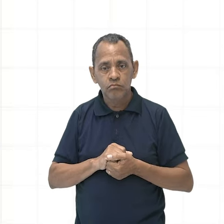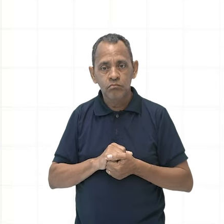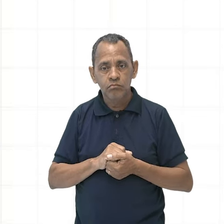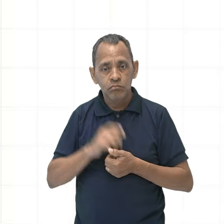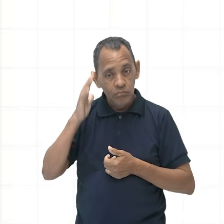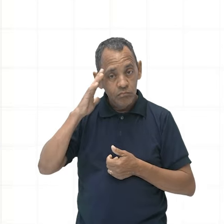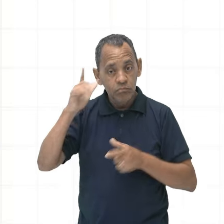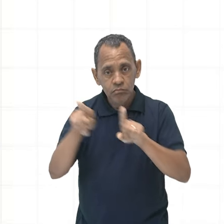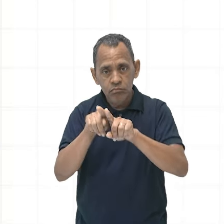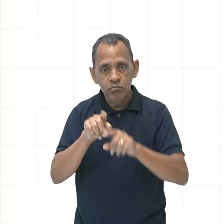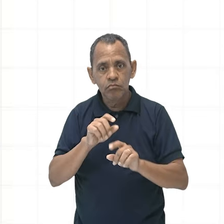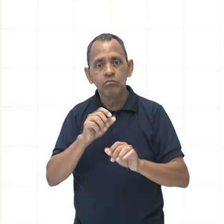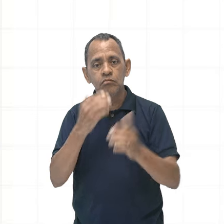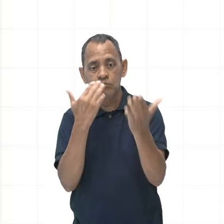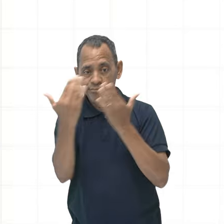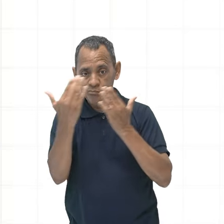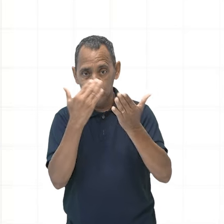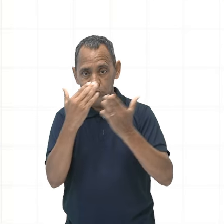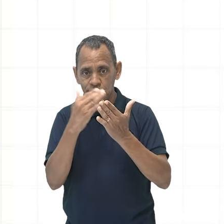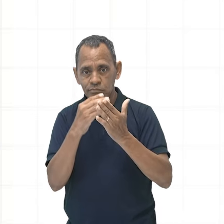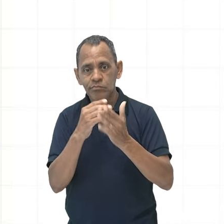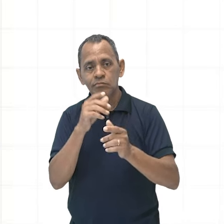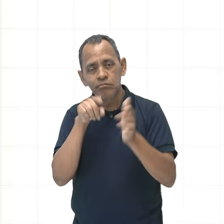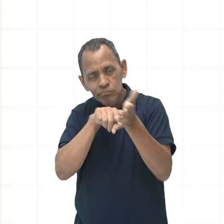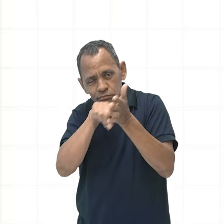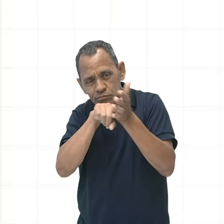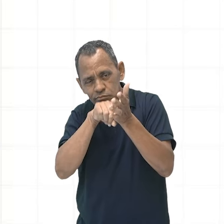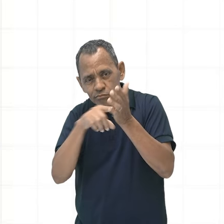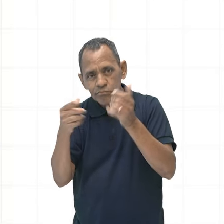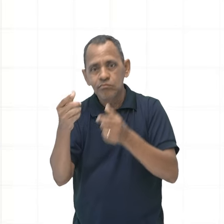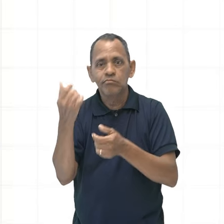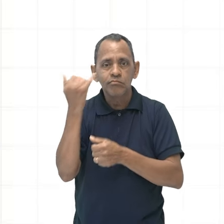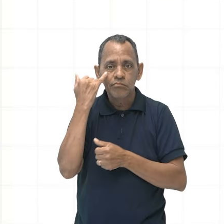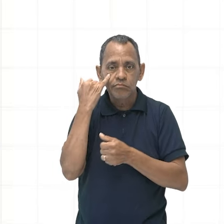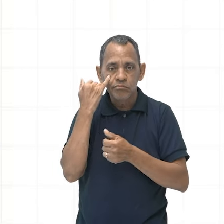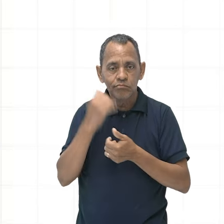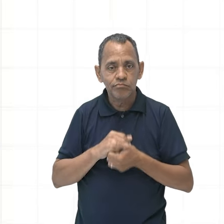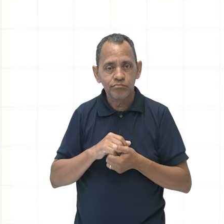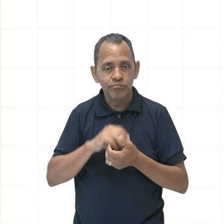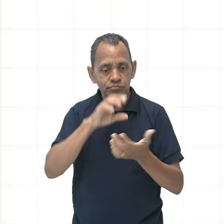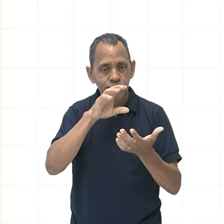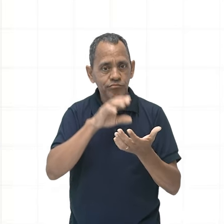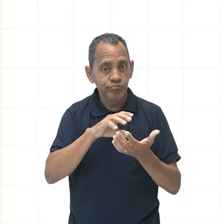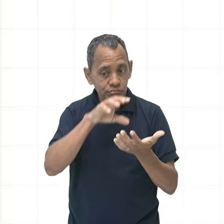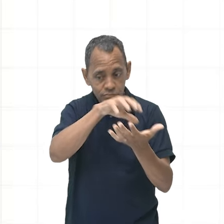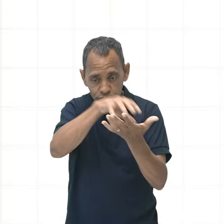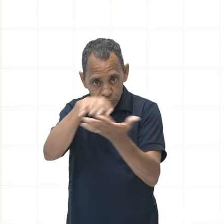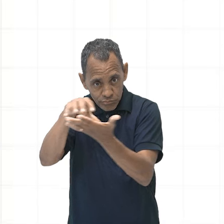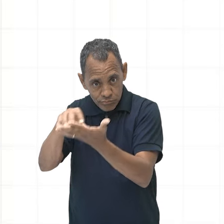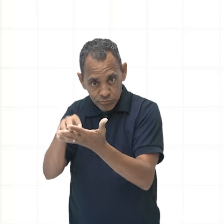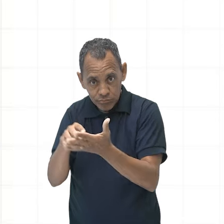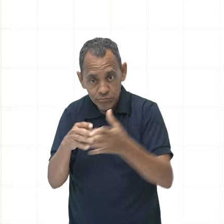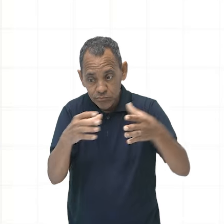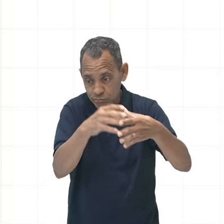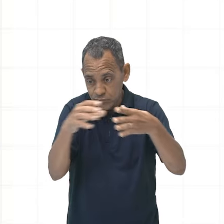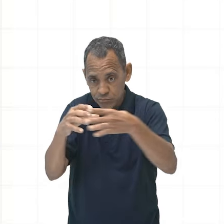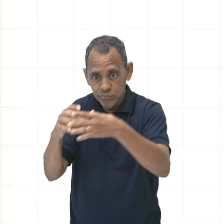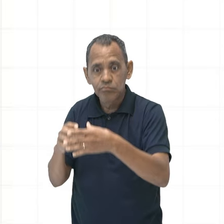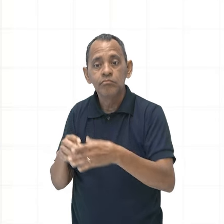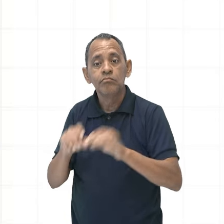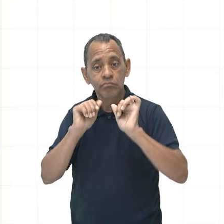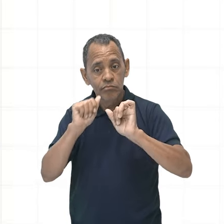comparar, confrontar dados entre uma ou várias categorias, a gente pode ter mais indicado aí o gráfico de